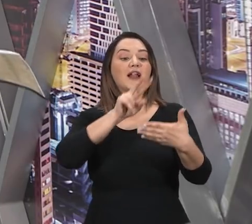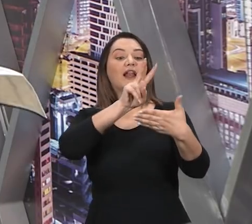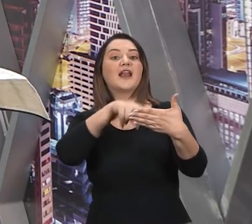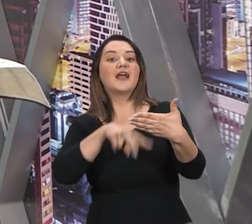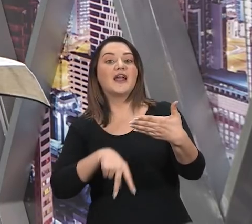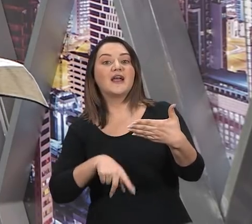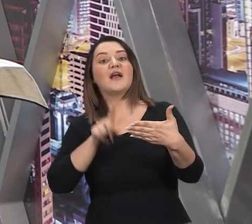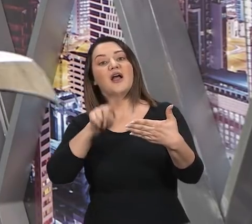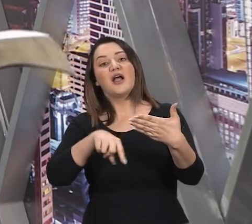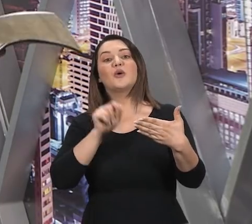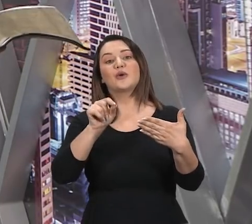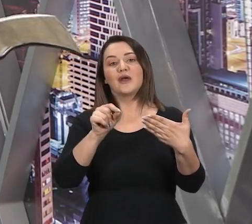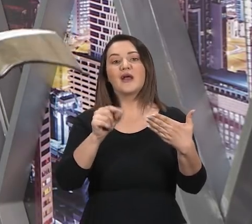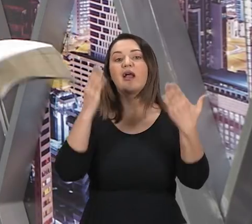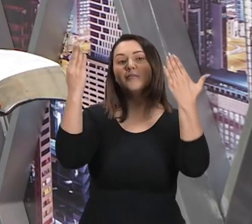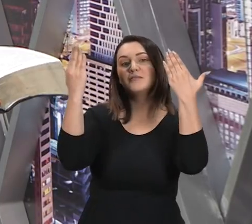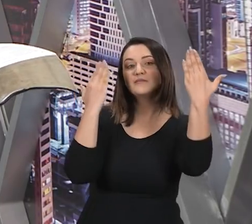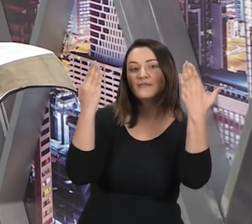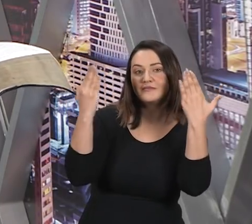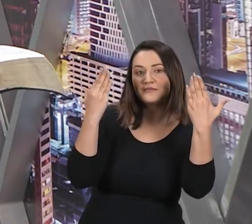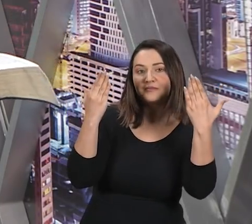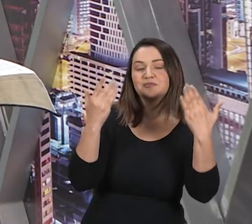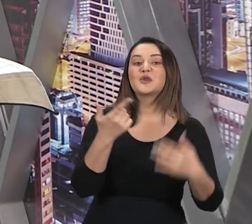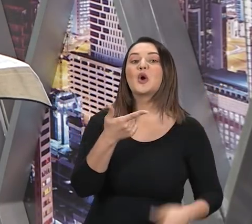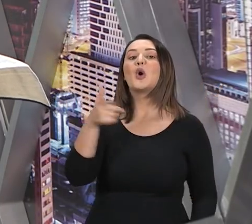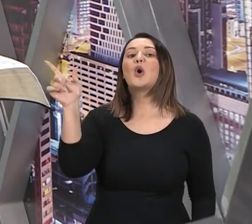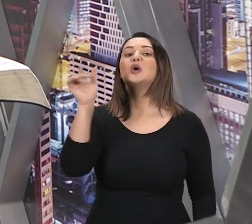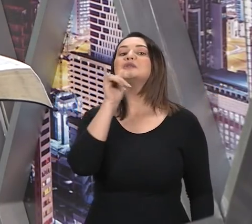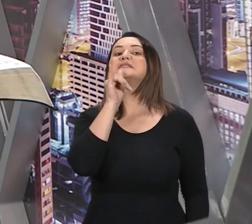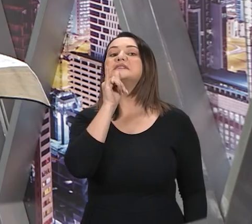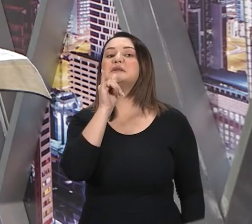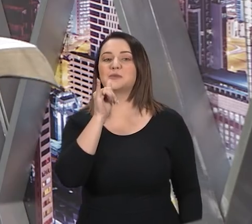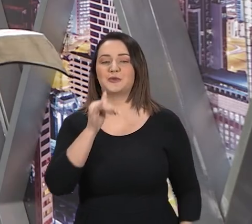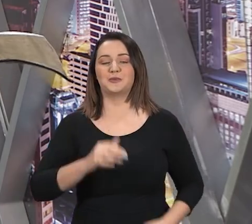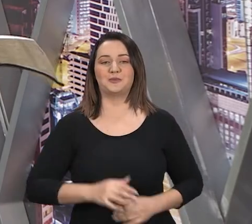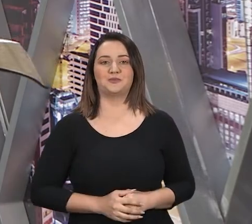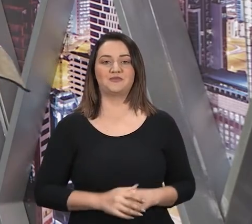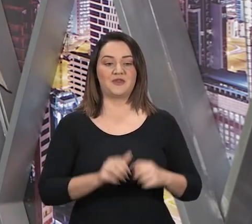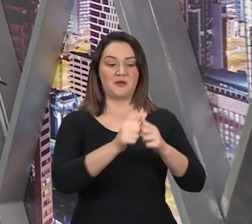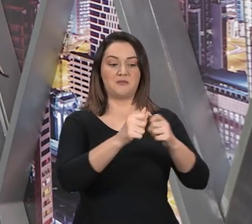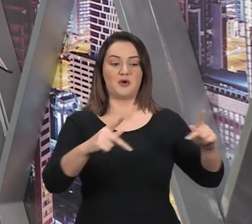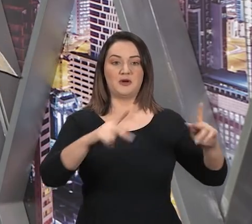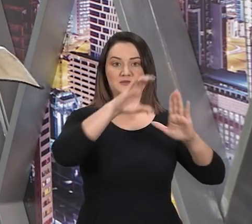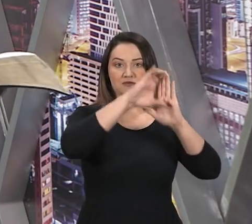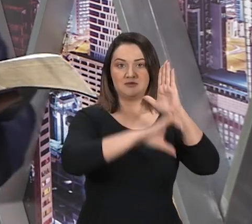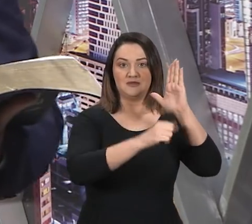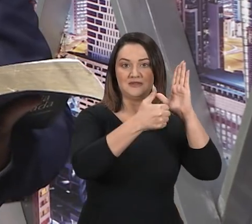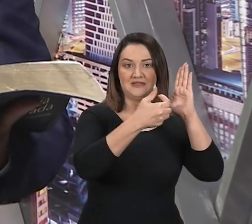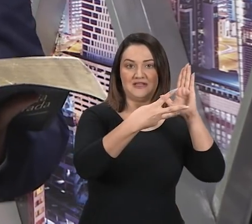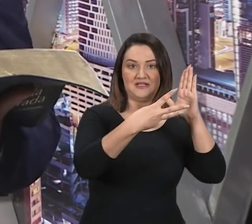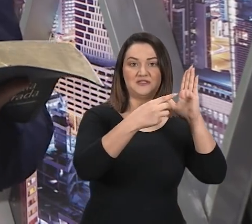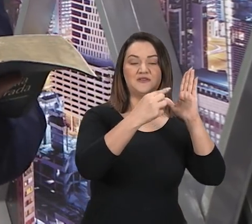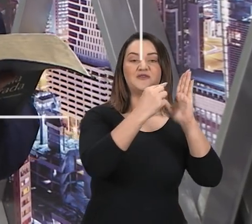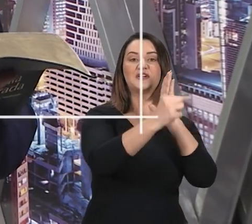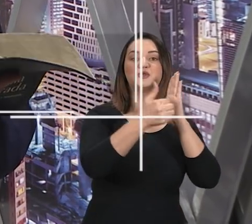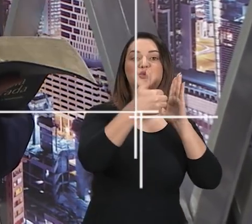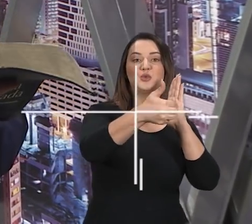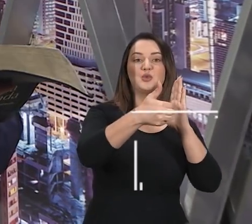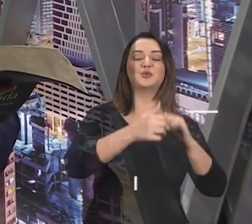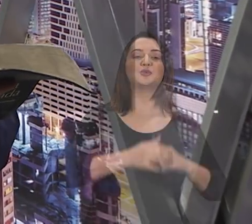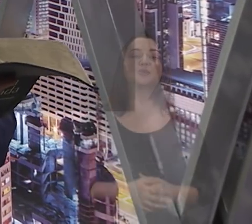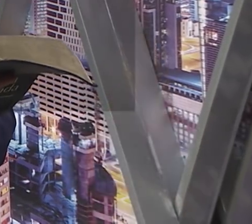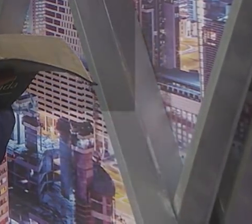jeito que leu. Porque o que a gente leu não faz sentido. Quer ver outro problema? Apocalipse 13, verso